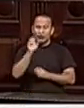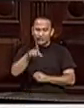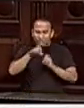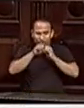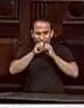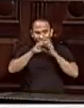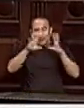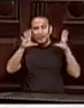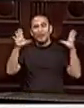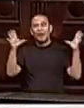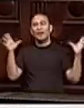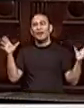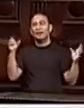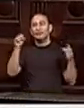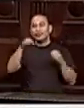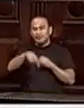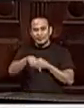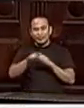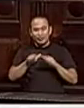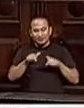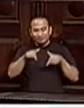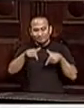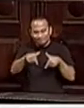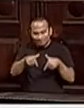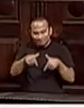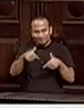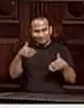claro que isso atingia